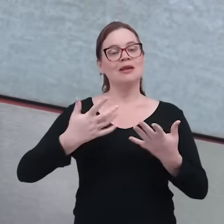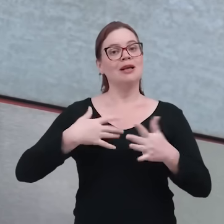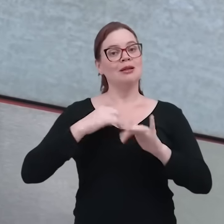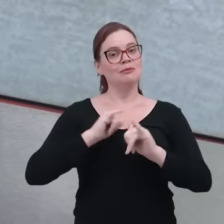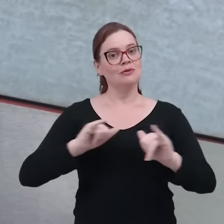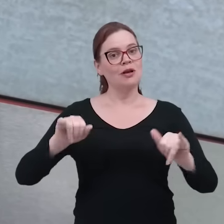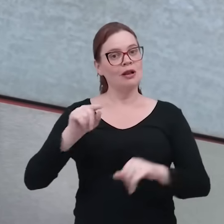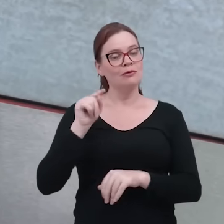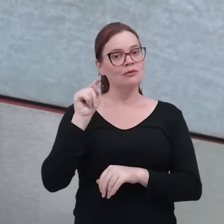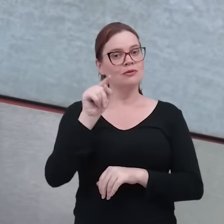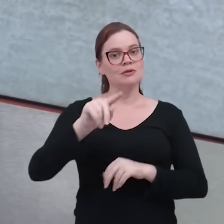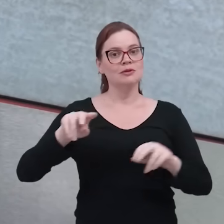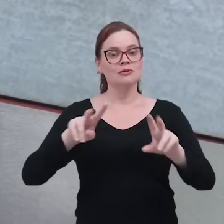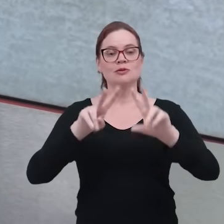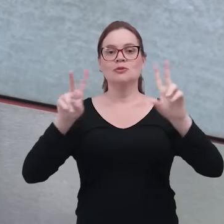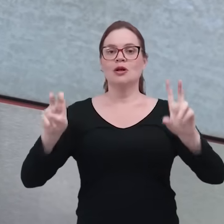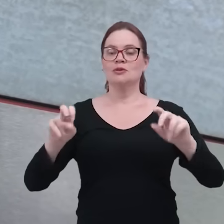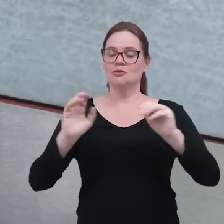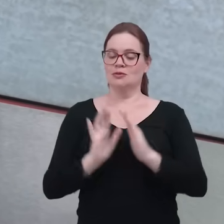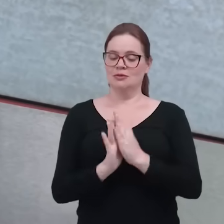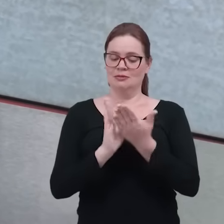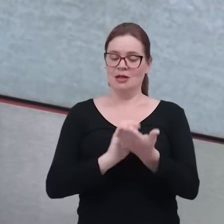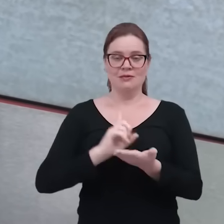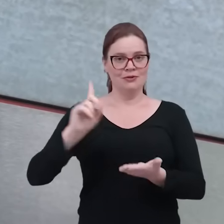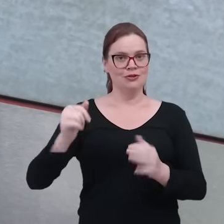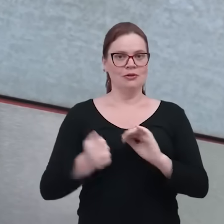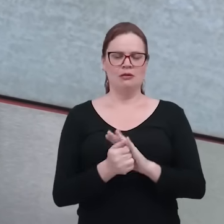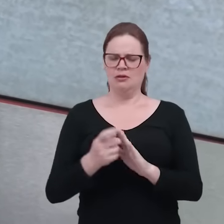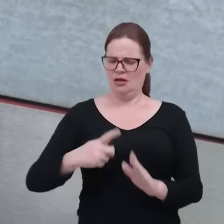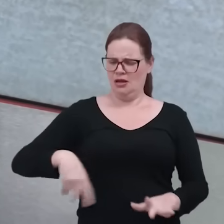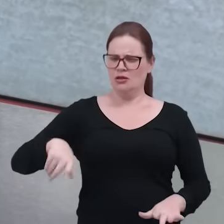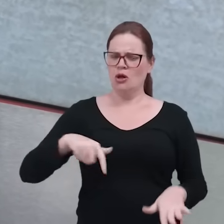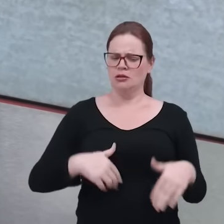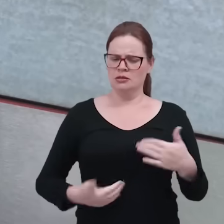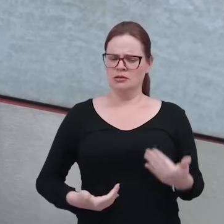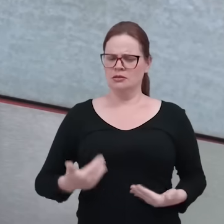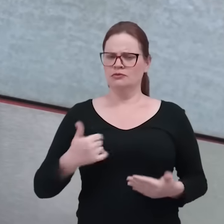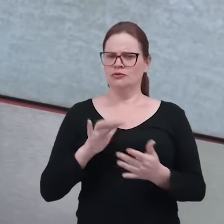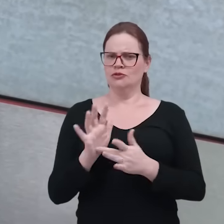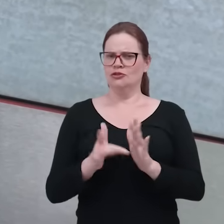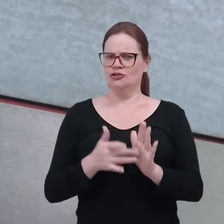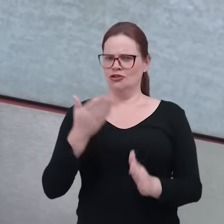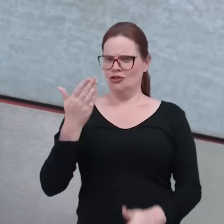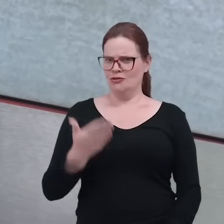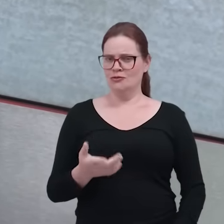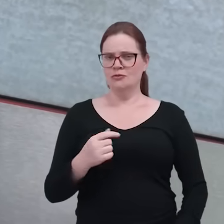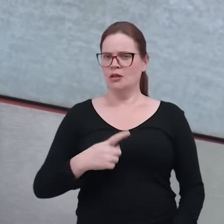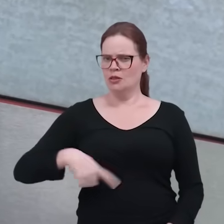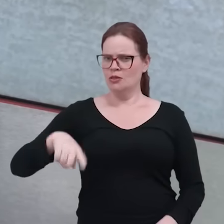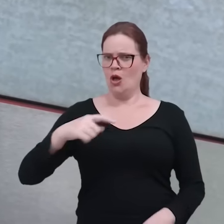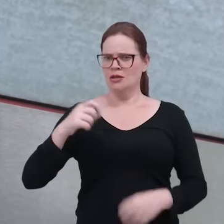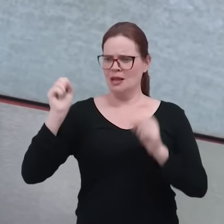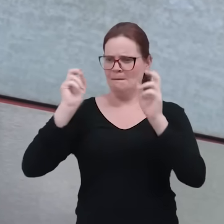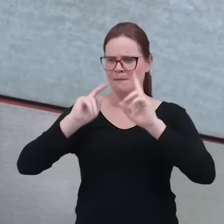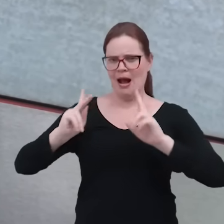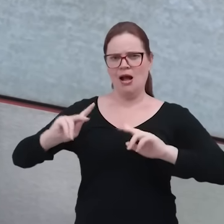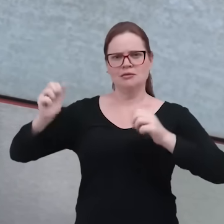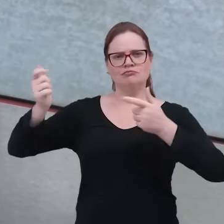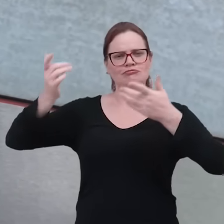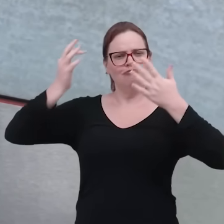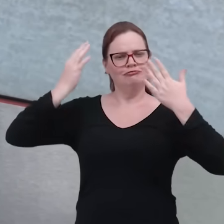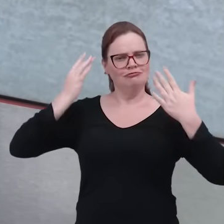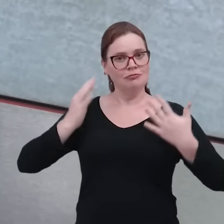para falar um assunto relacionado à Bíblia. E como crentes em Jesus Cristo, nós então estamos aqui te transmitindo